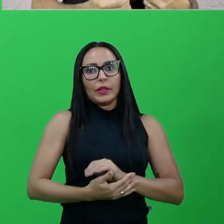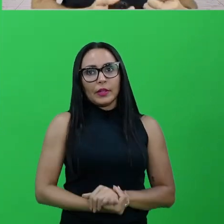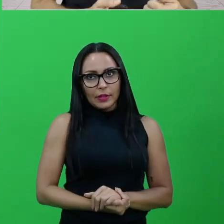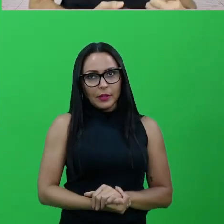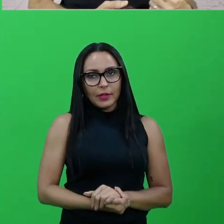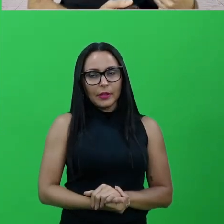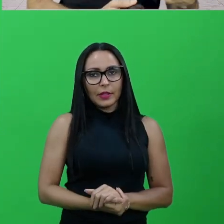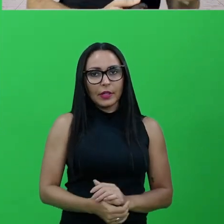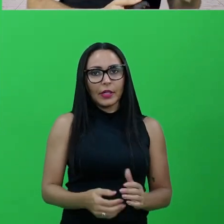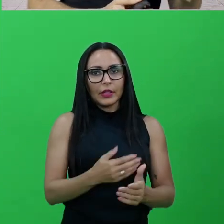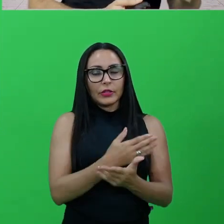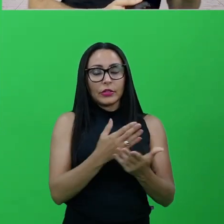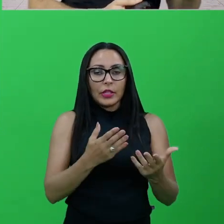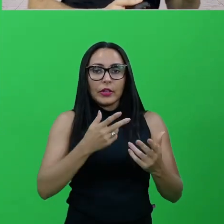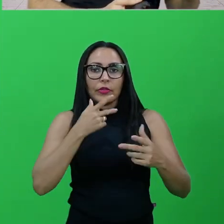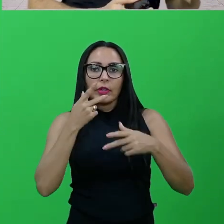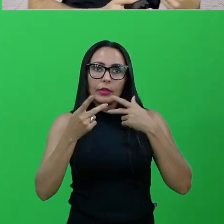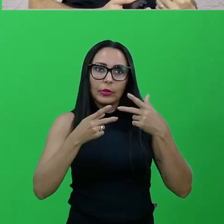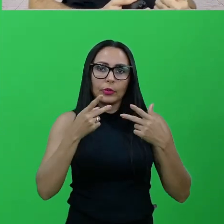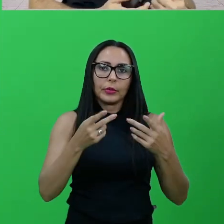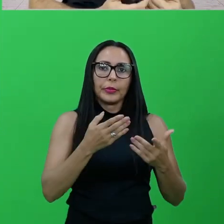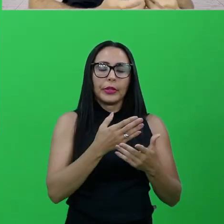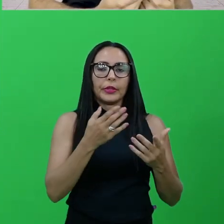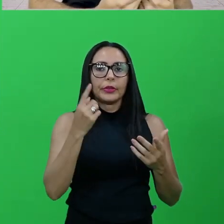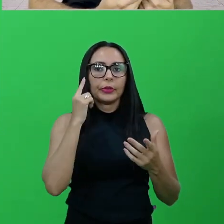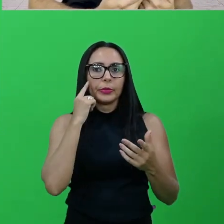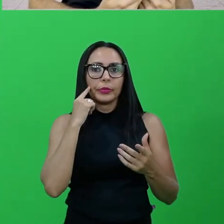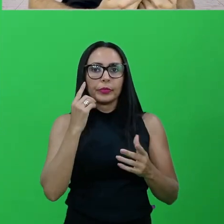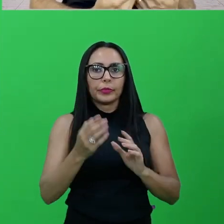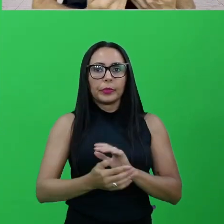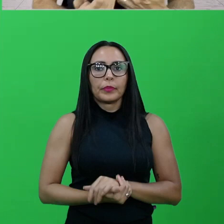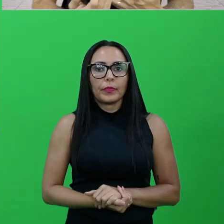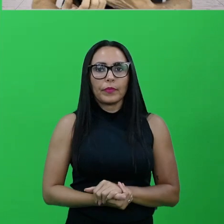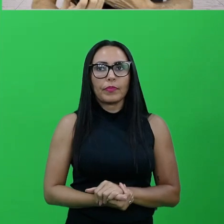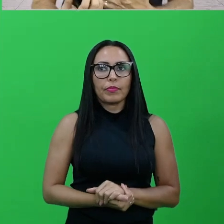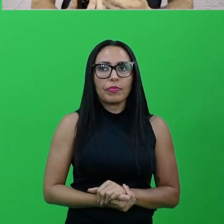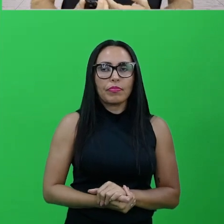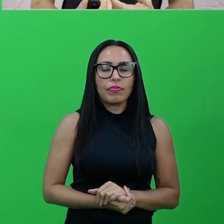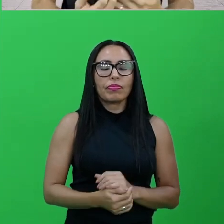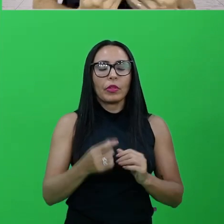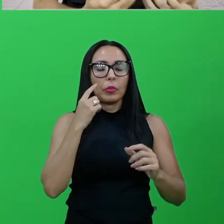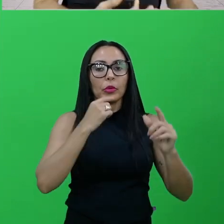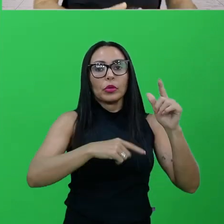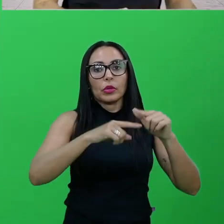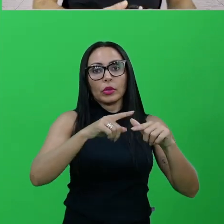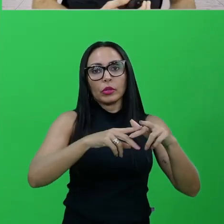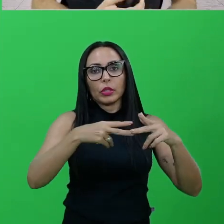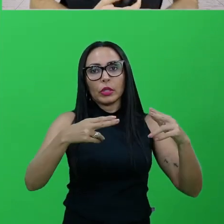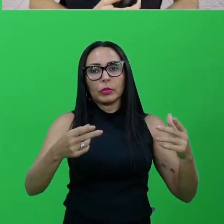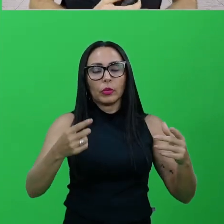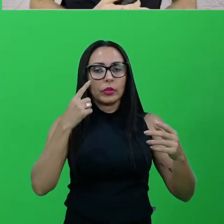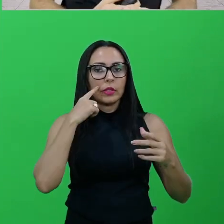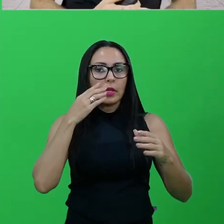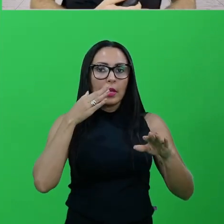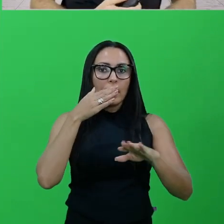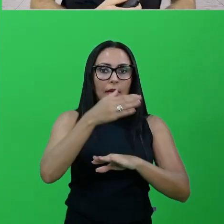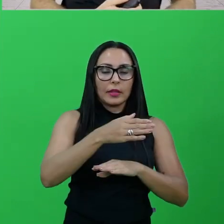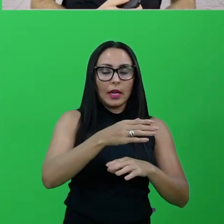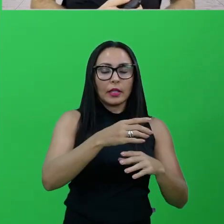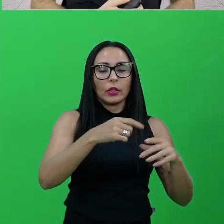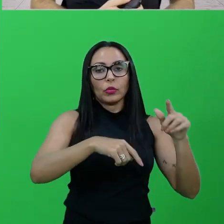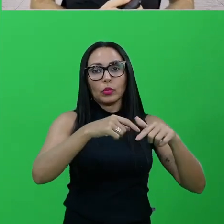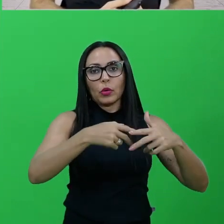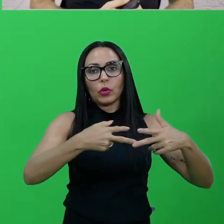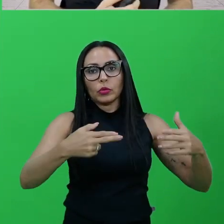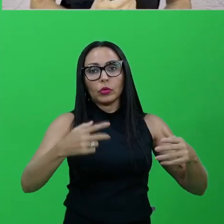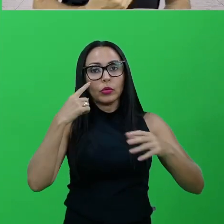e aqui a gente está reiterando, né, sobre indicadores de insumo, são chamados indicadores de entrada, né, e indicadores